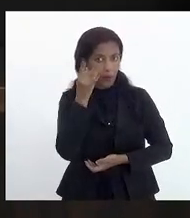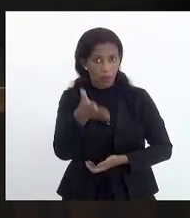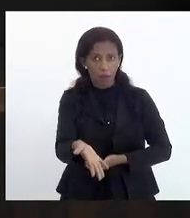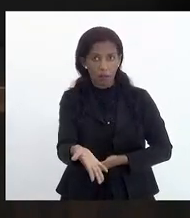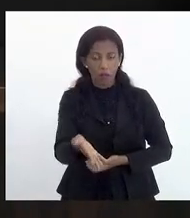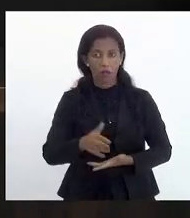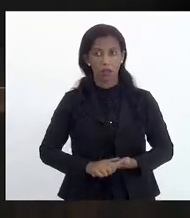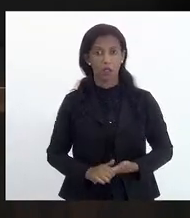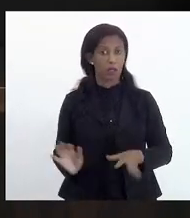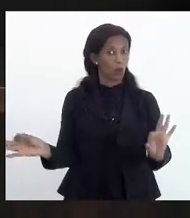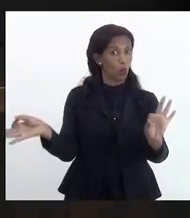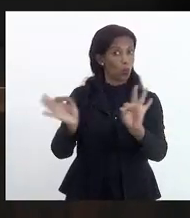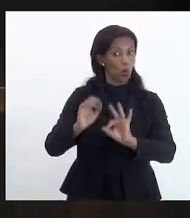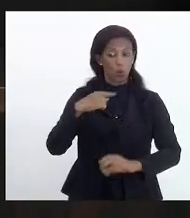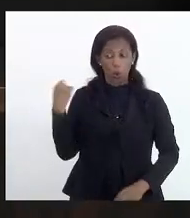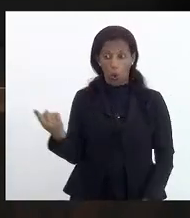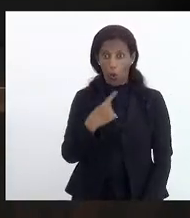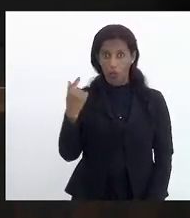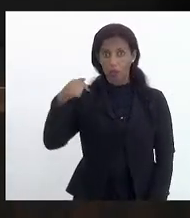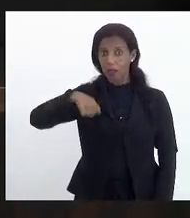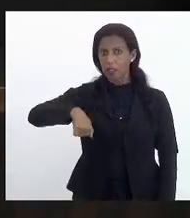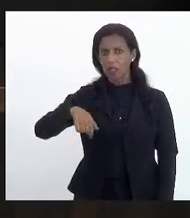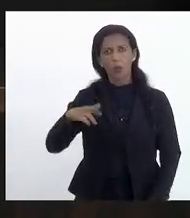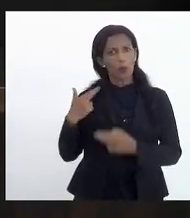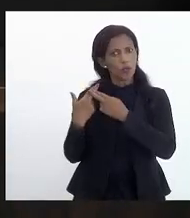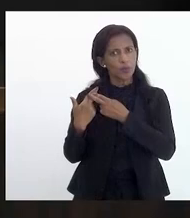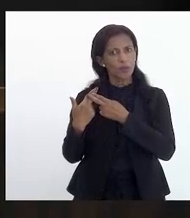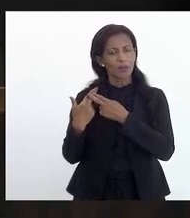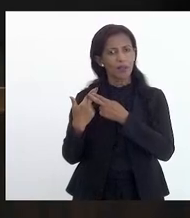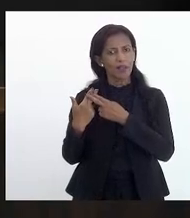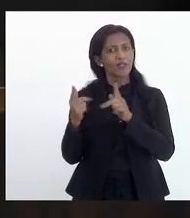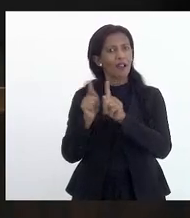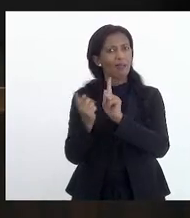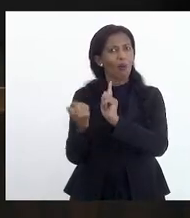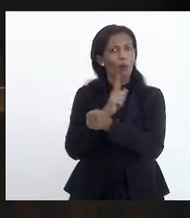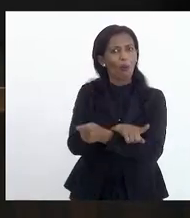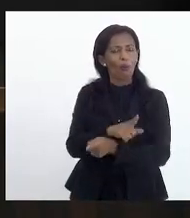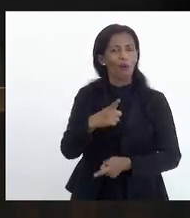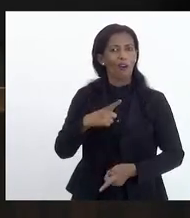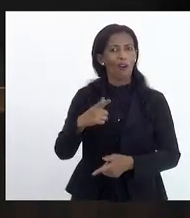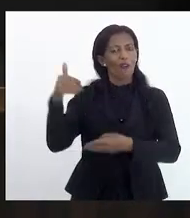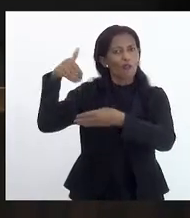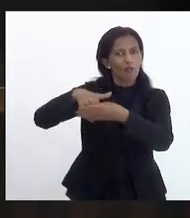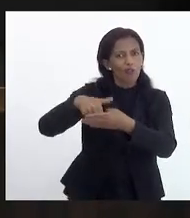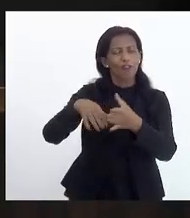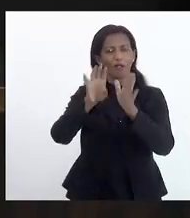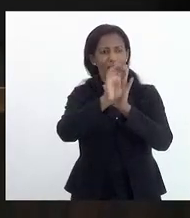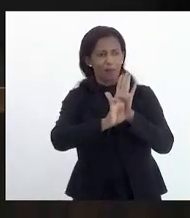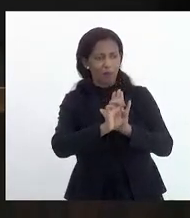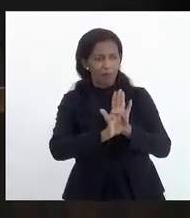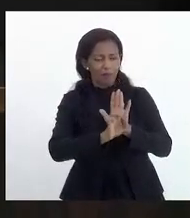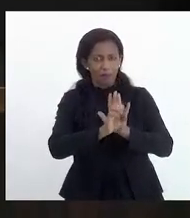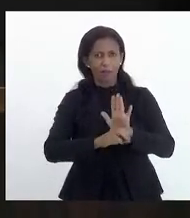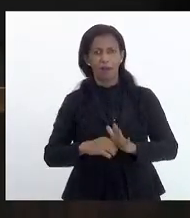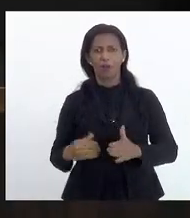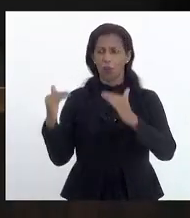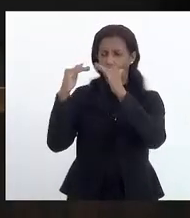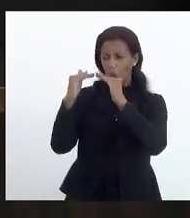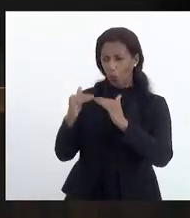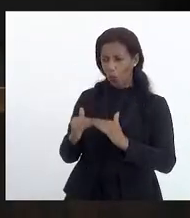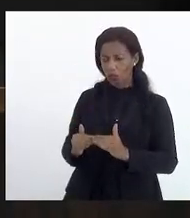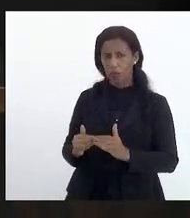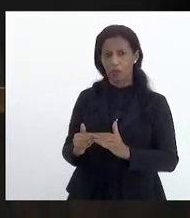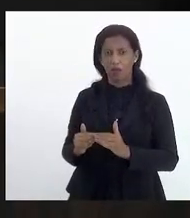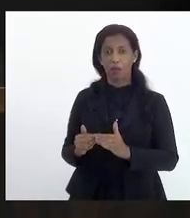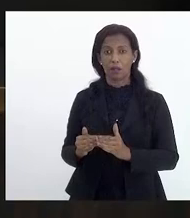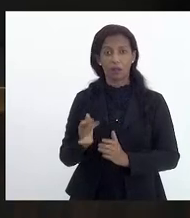momento, nós aqui, com responsabilidade, até a oposição, votando, emendando, concordando,